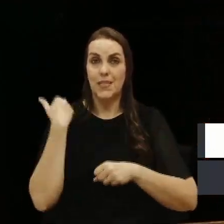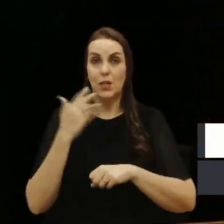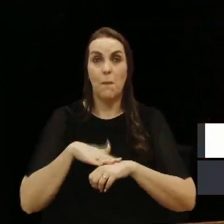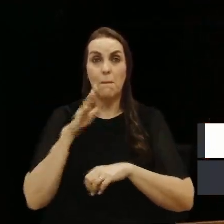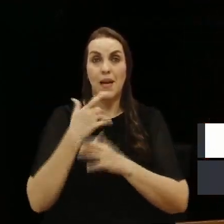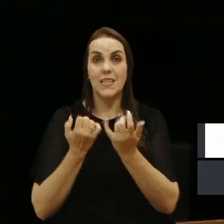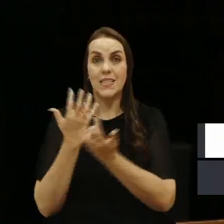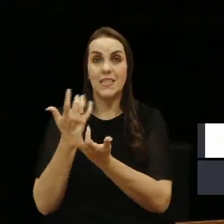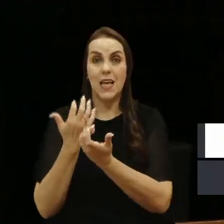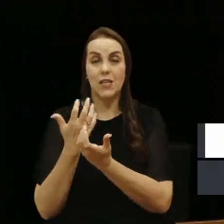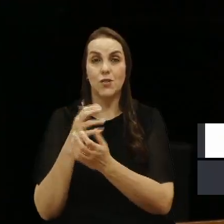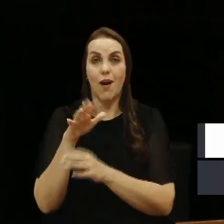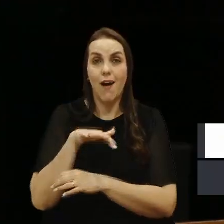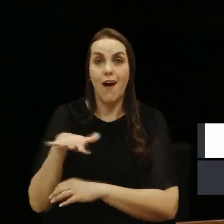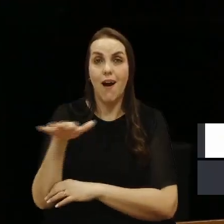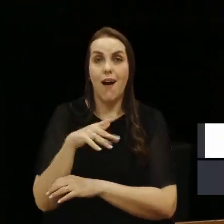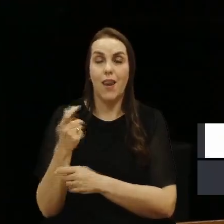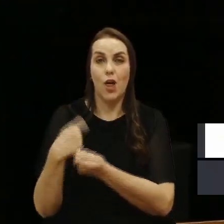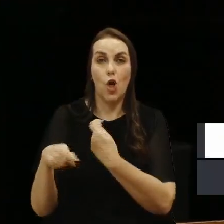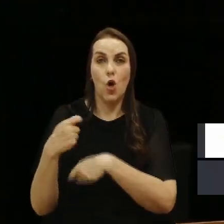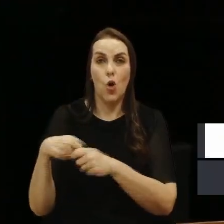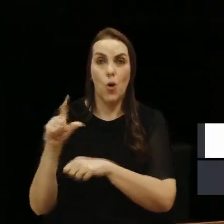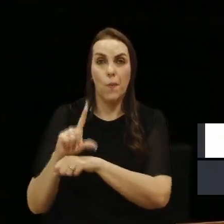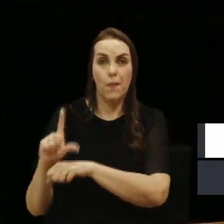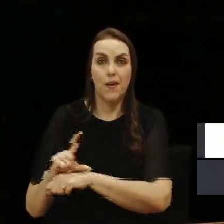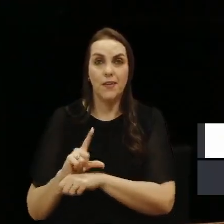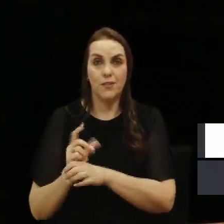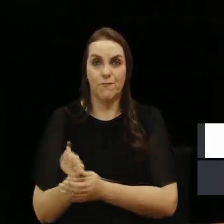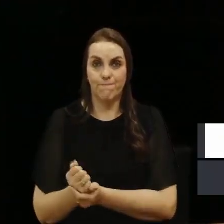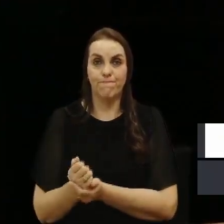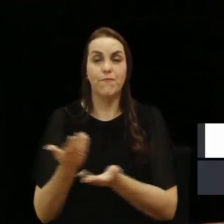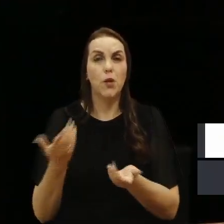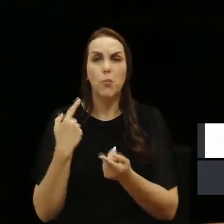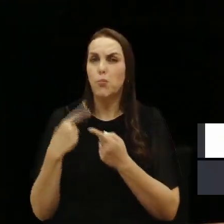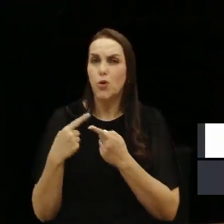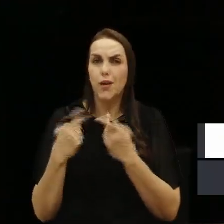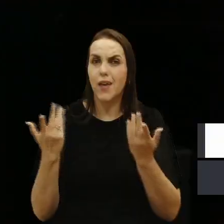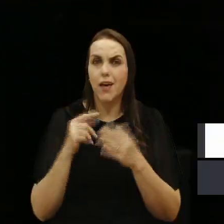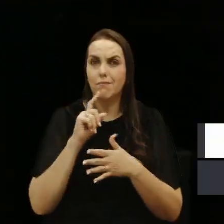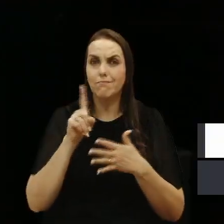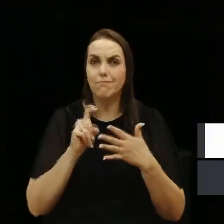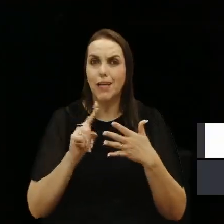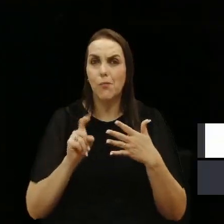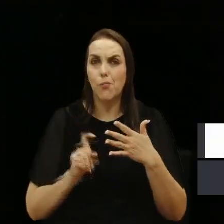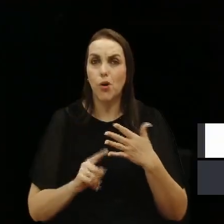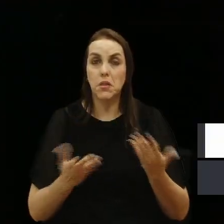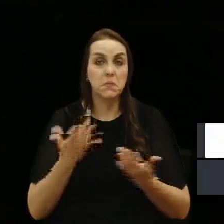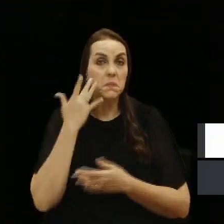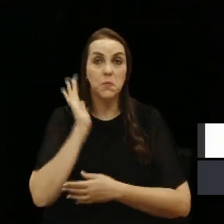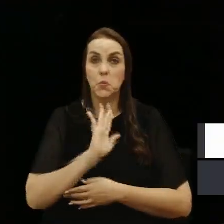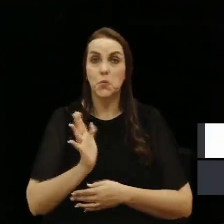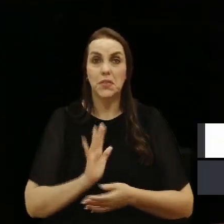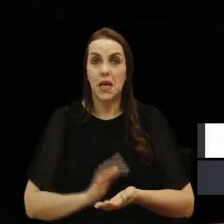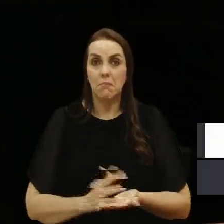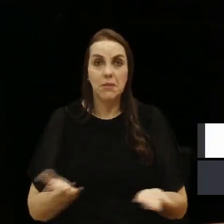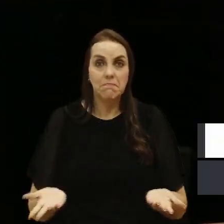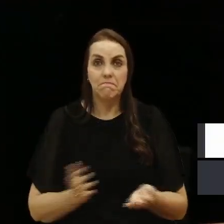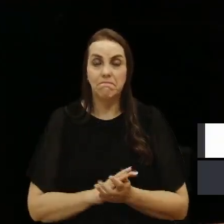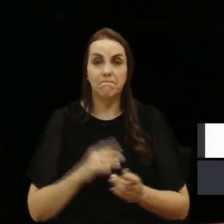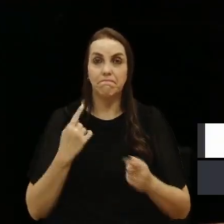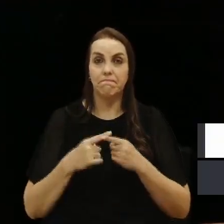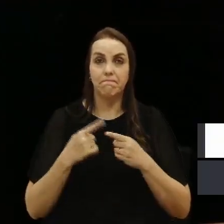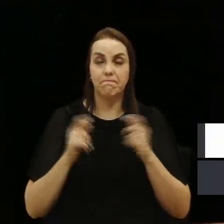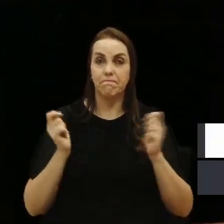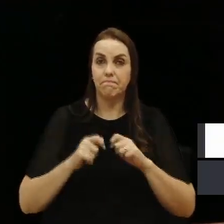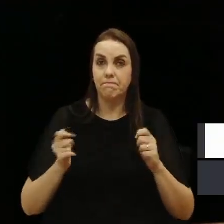incêndio em áreas comerciais. E se eles sabiam as hipóteses disso, eles não sabiam dizer, né? Disseram que poderia ser